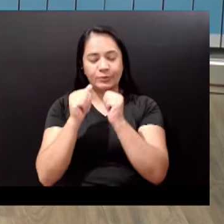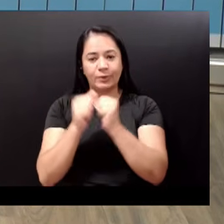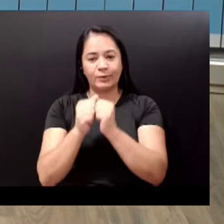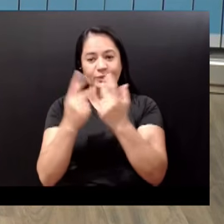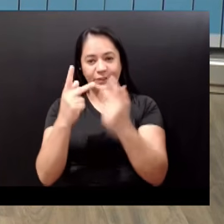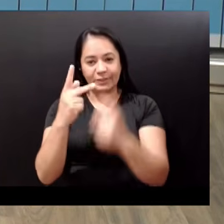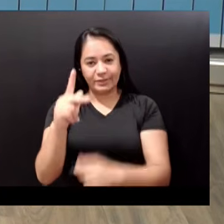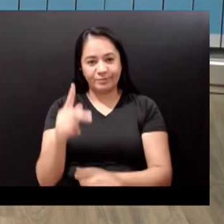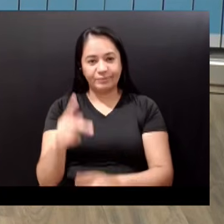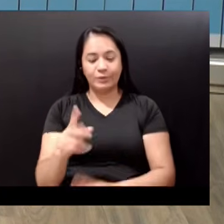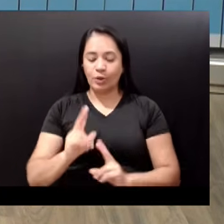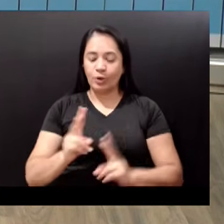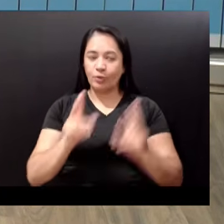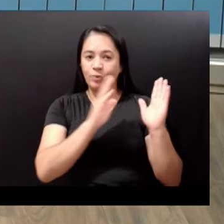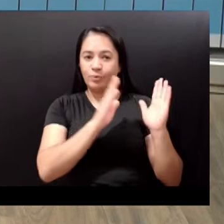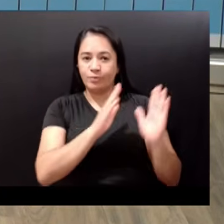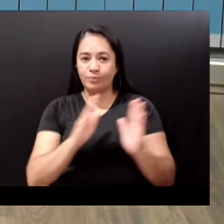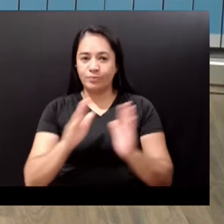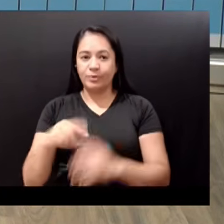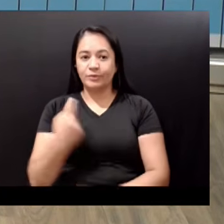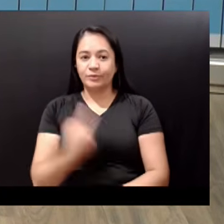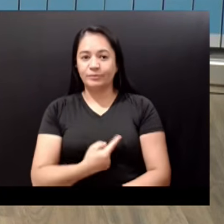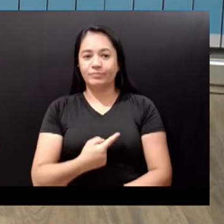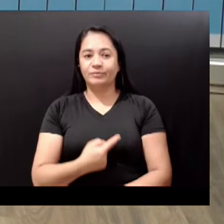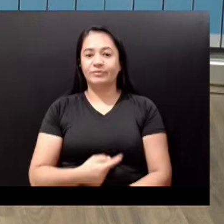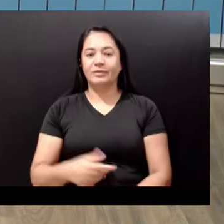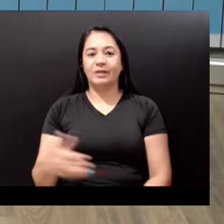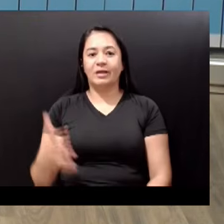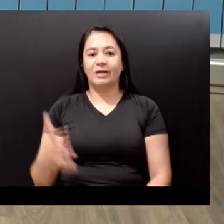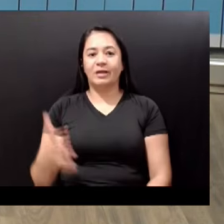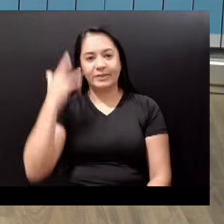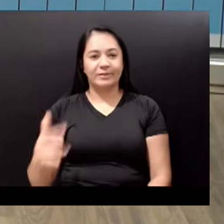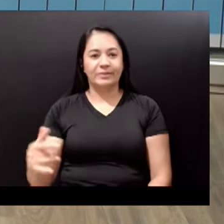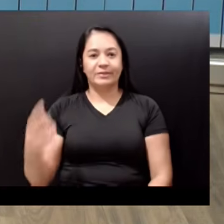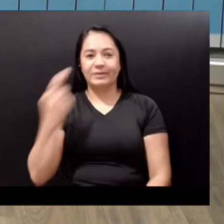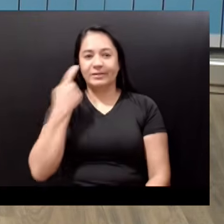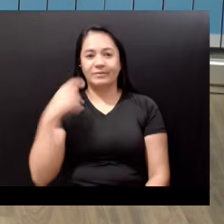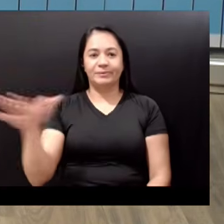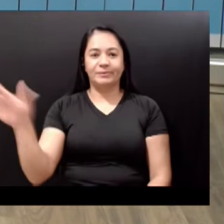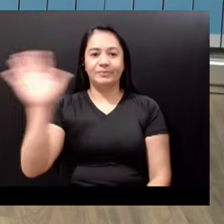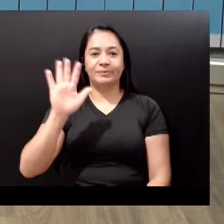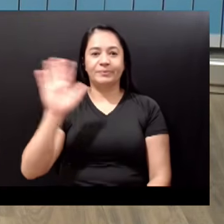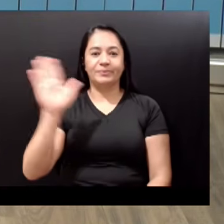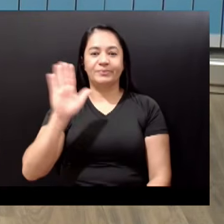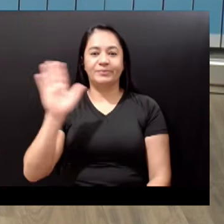Continue na nossa programação e nos vemos amanhã na sexta-feira. Até lá. Tchau, tchau.